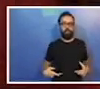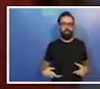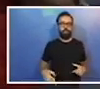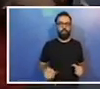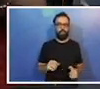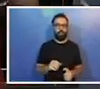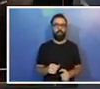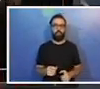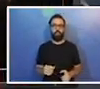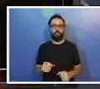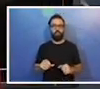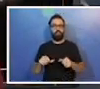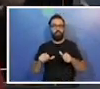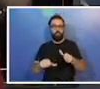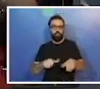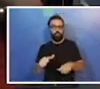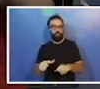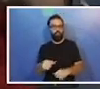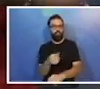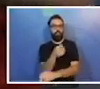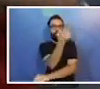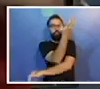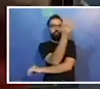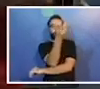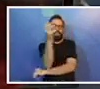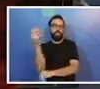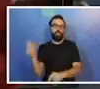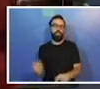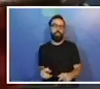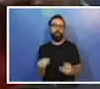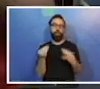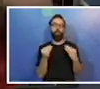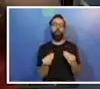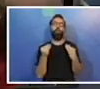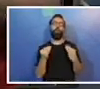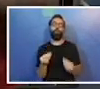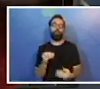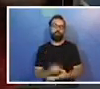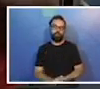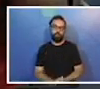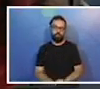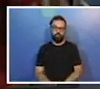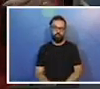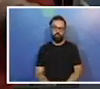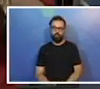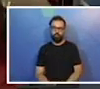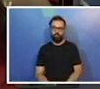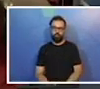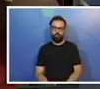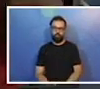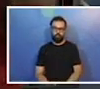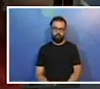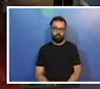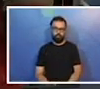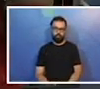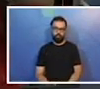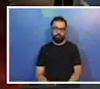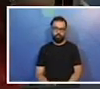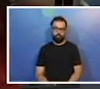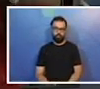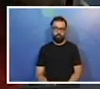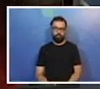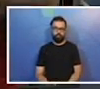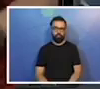ecossistema? O que o ser humano fez que mudou o ecossistema, que mexeu com a vida naqueles